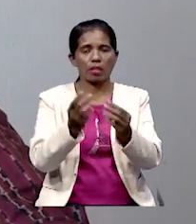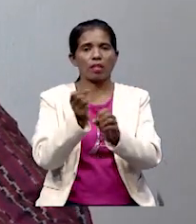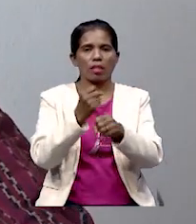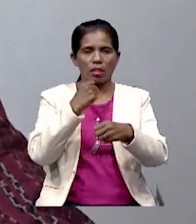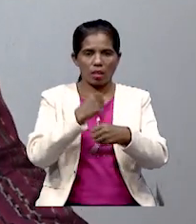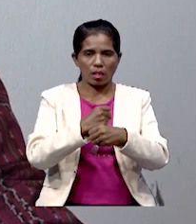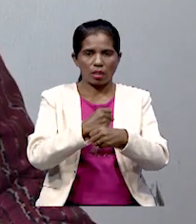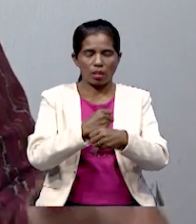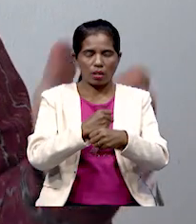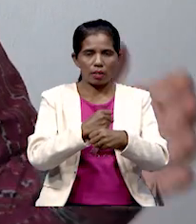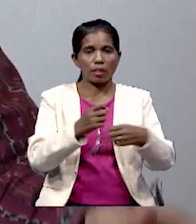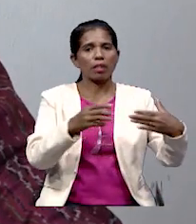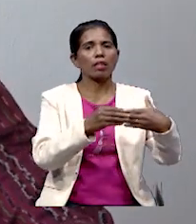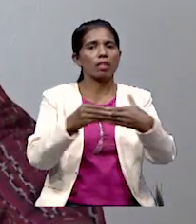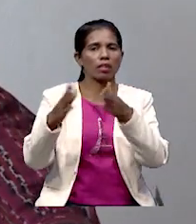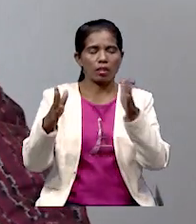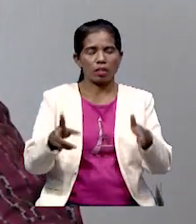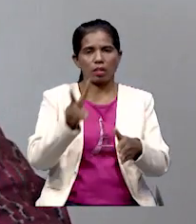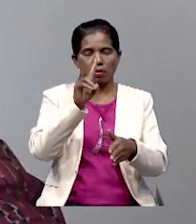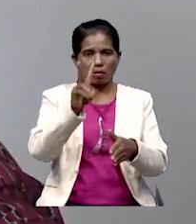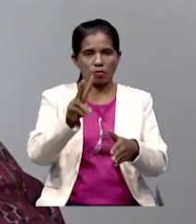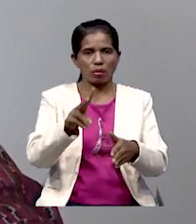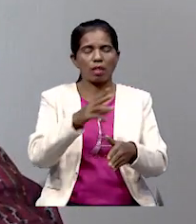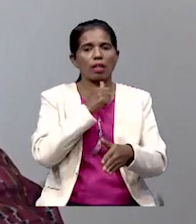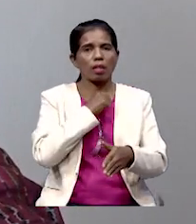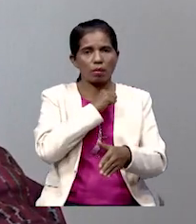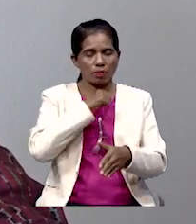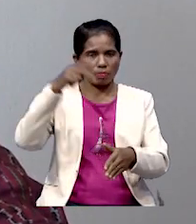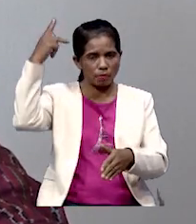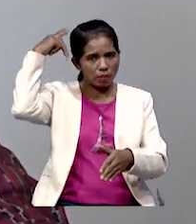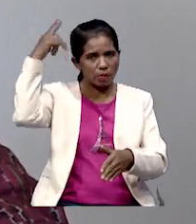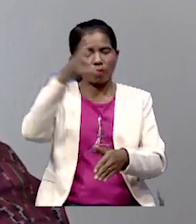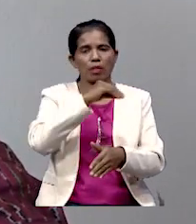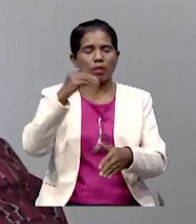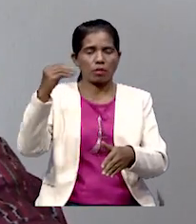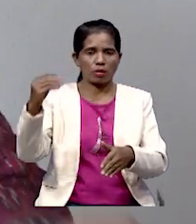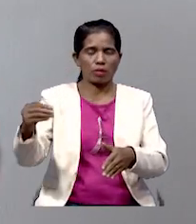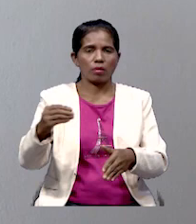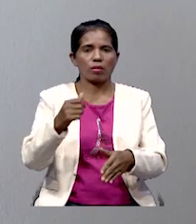autor do ano, amo Papa, o grande imã, custo, apelo